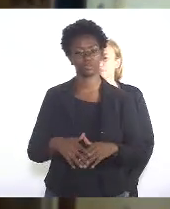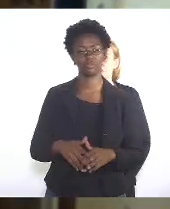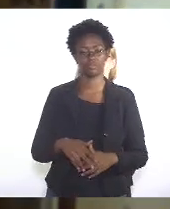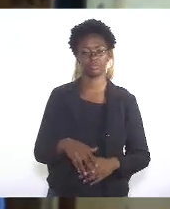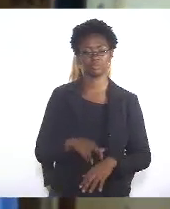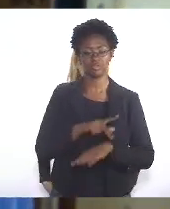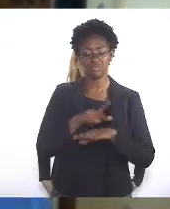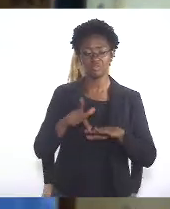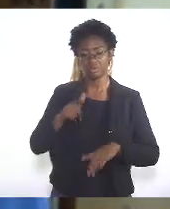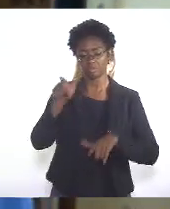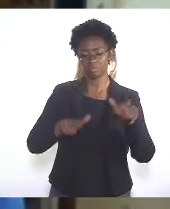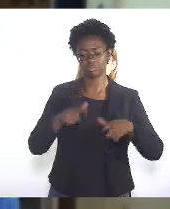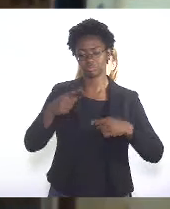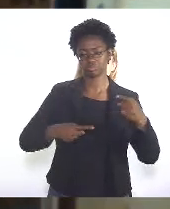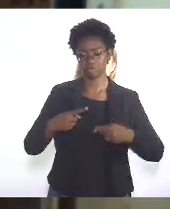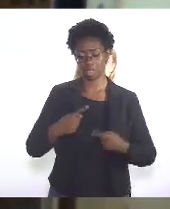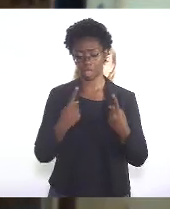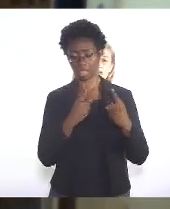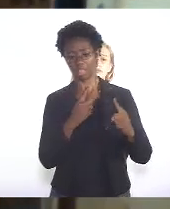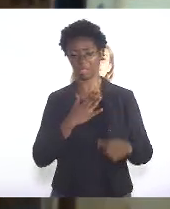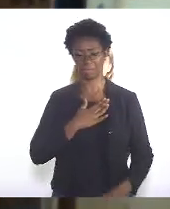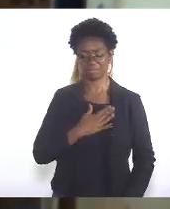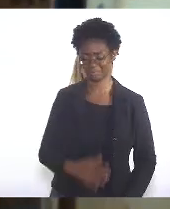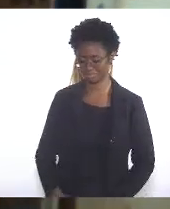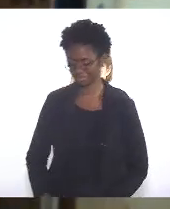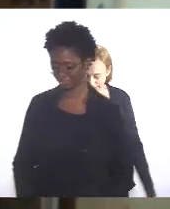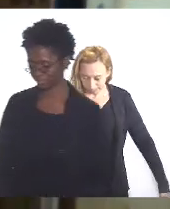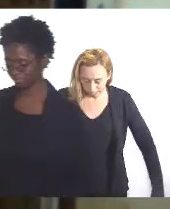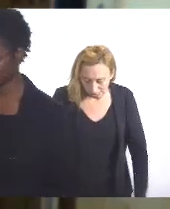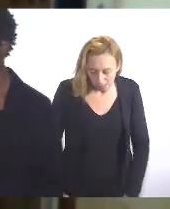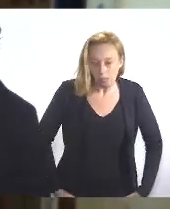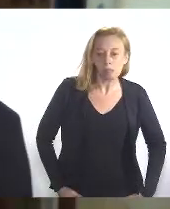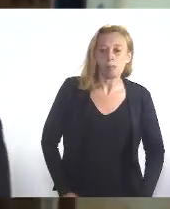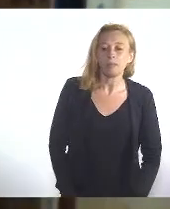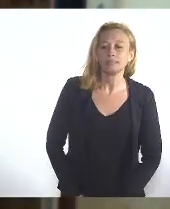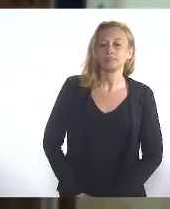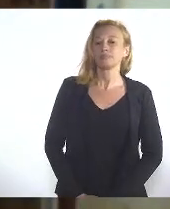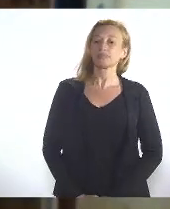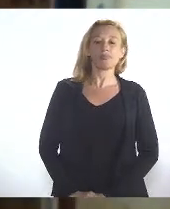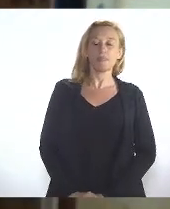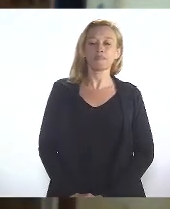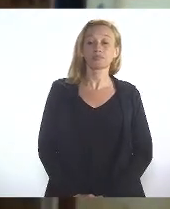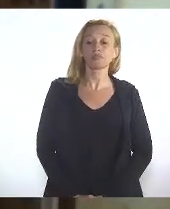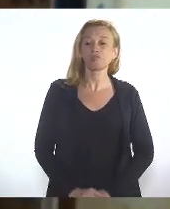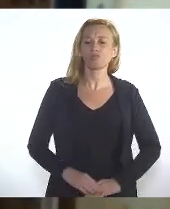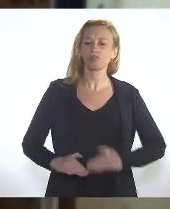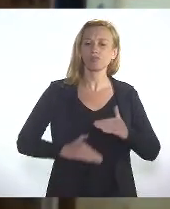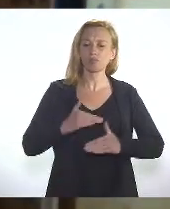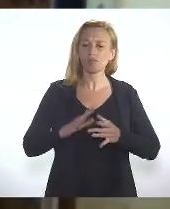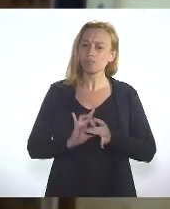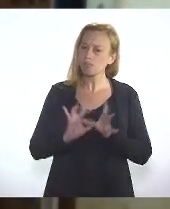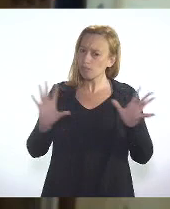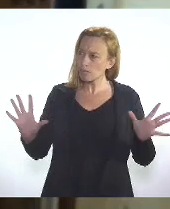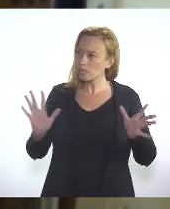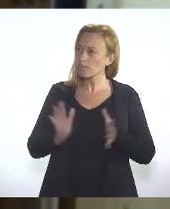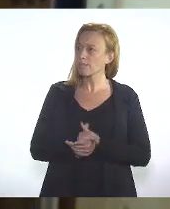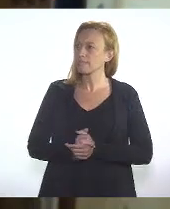me criticaram duramente, que o processo democrático